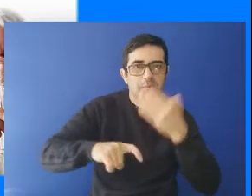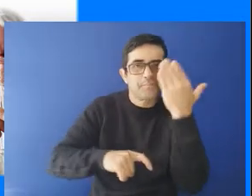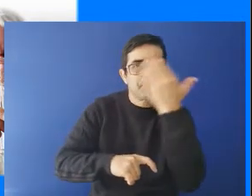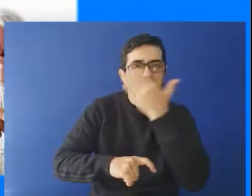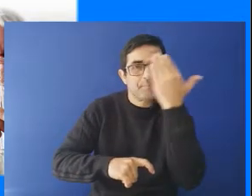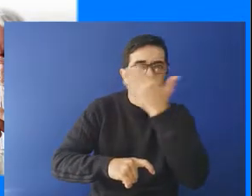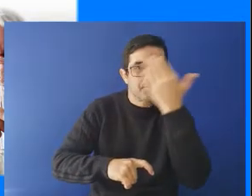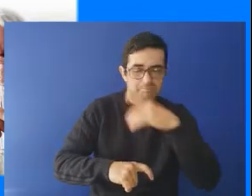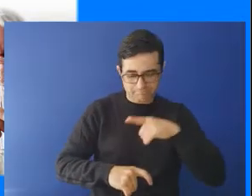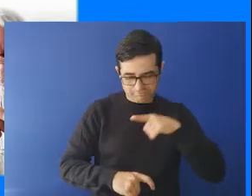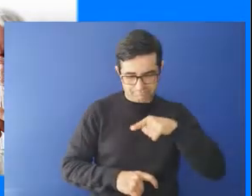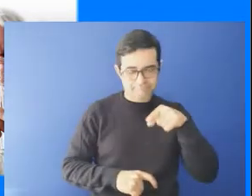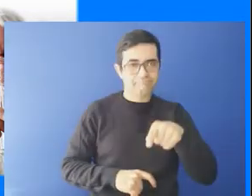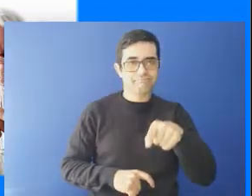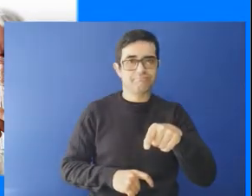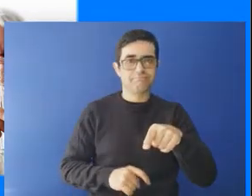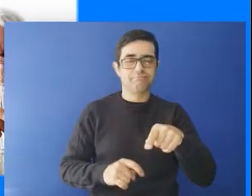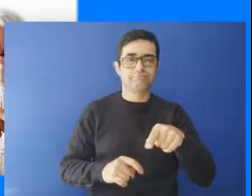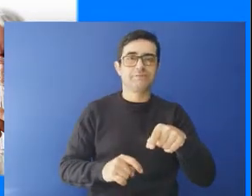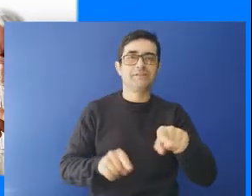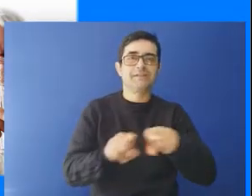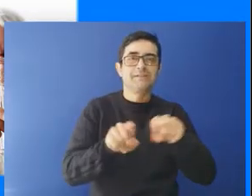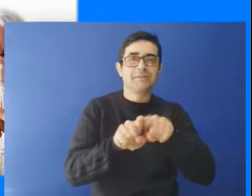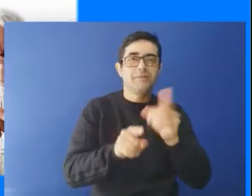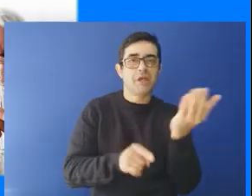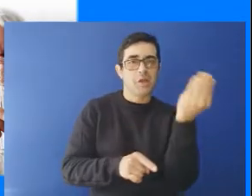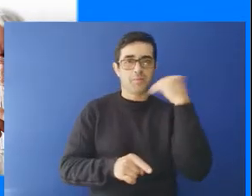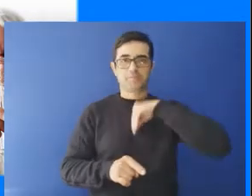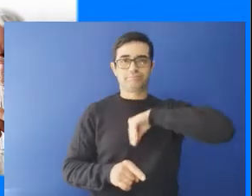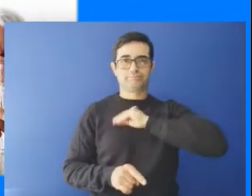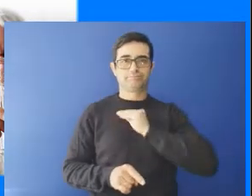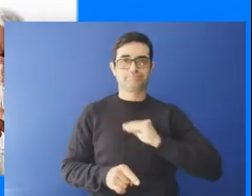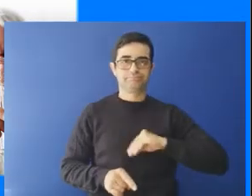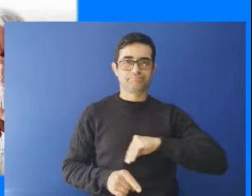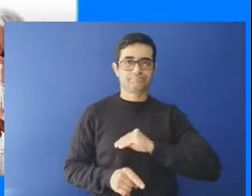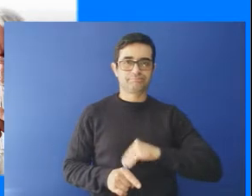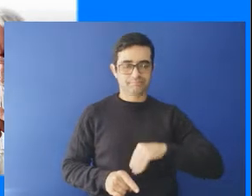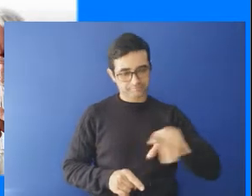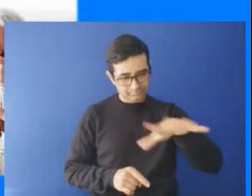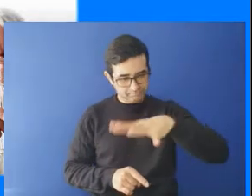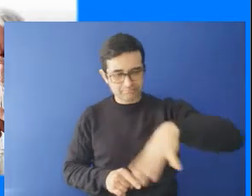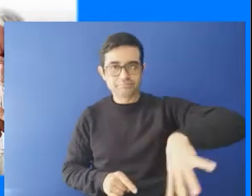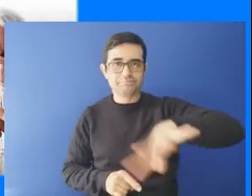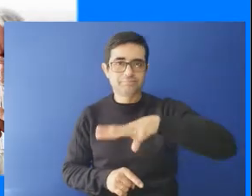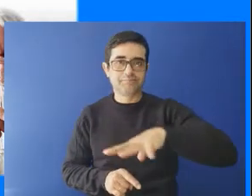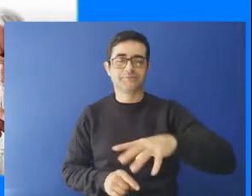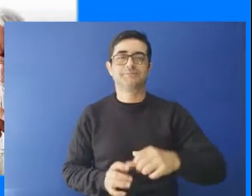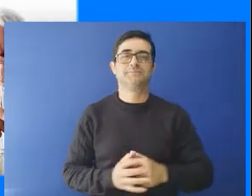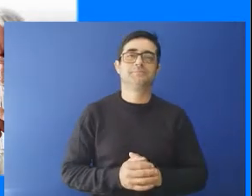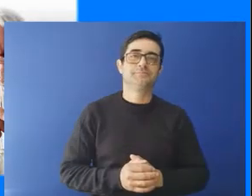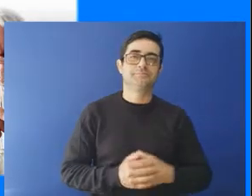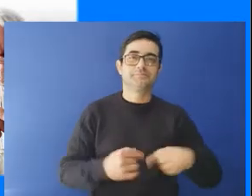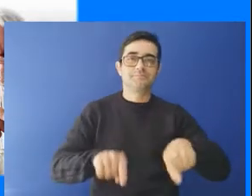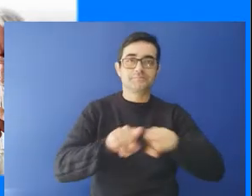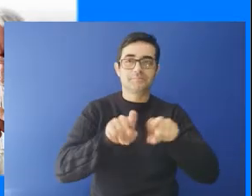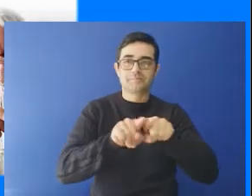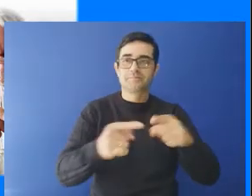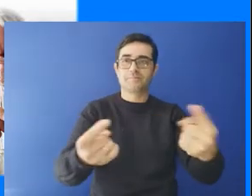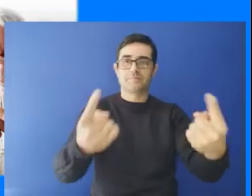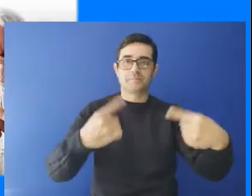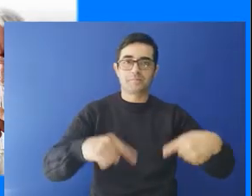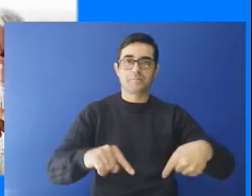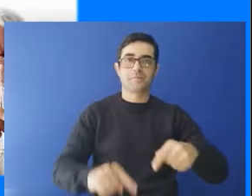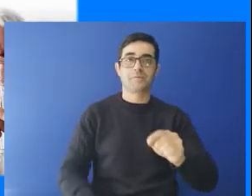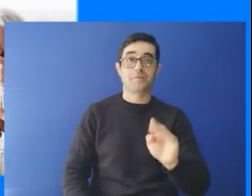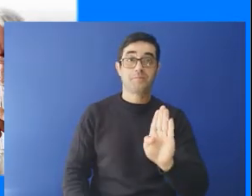se desenvolvendo nessa região e os nutrientes sendo ciclados aí. Na região chamada de B, no horizonte B, nós